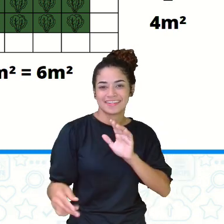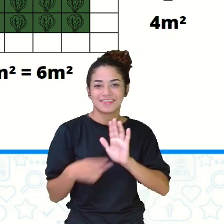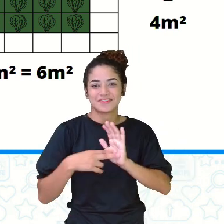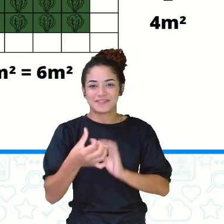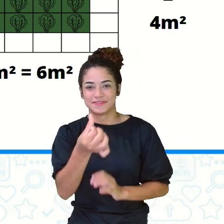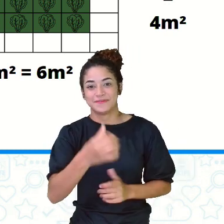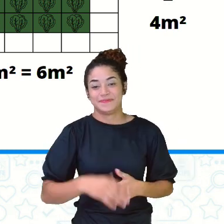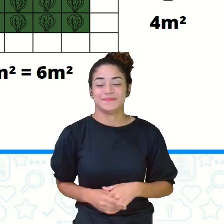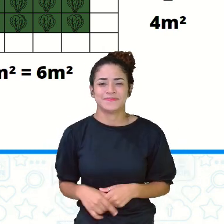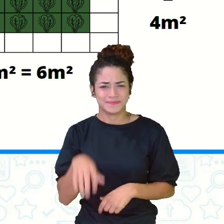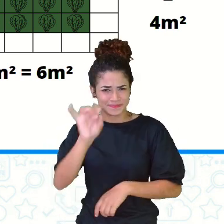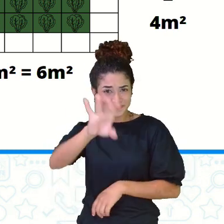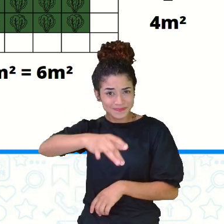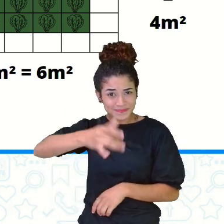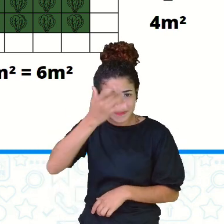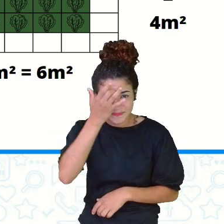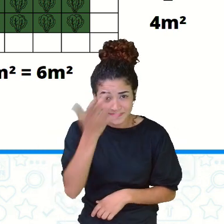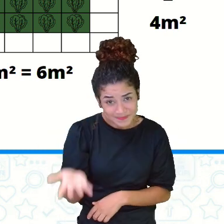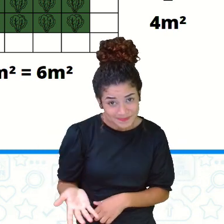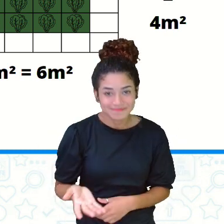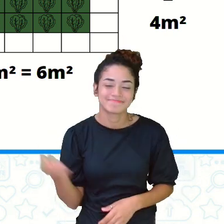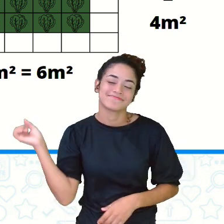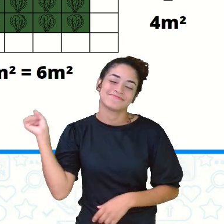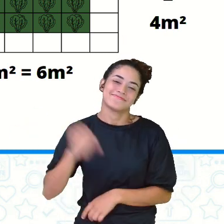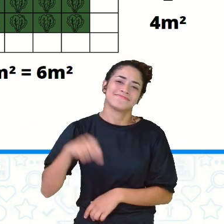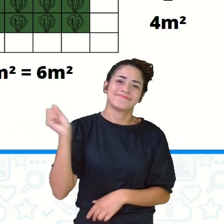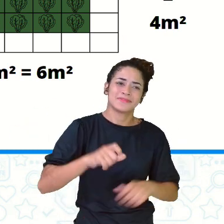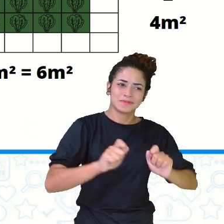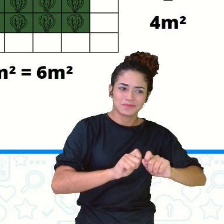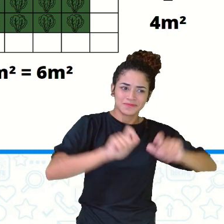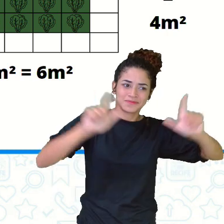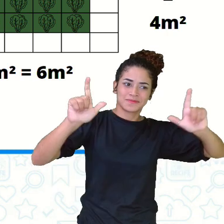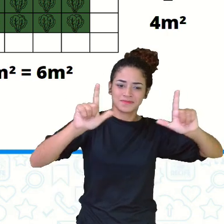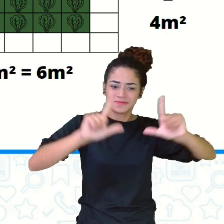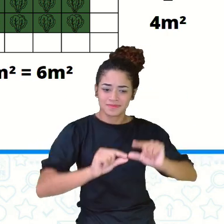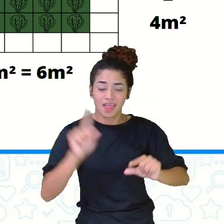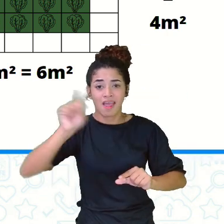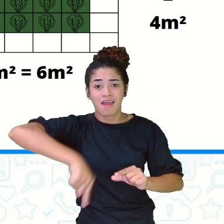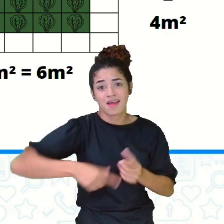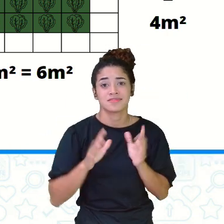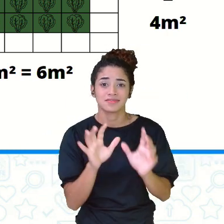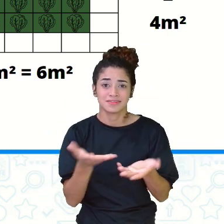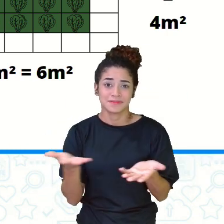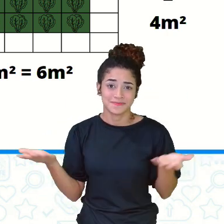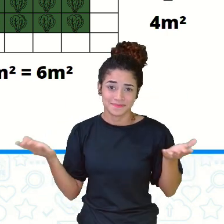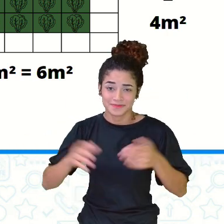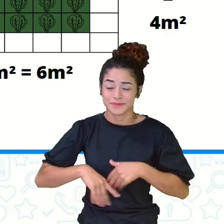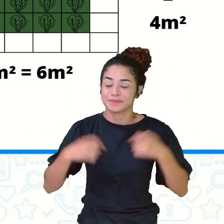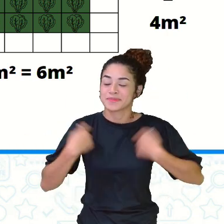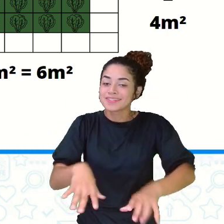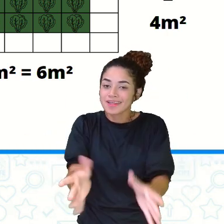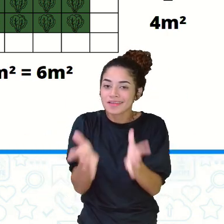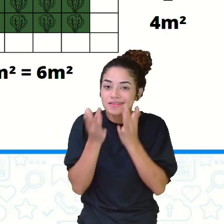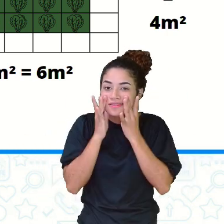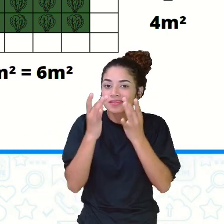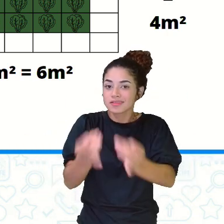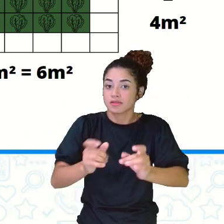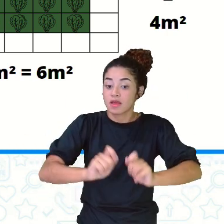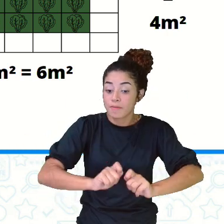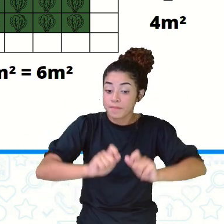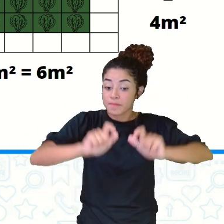Professora, é só isso? Claro que é, minha gente. Ampliação e redução de polígono é isso. Eu só preciso estar atento a